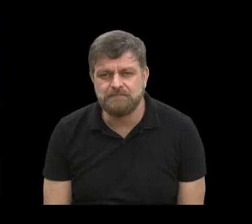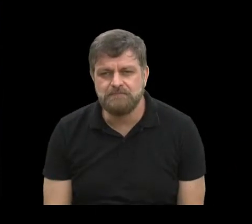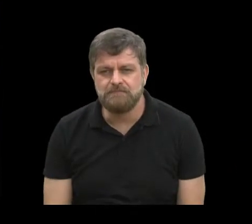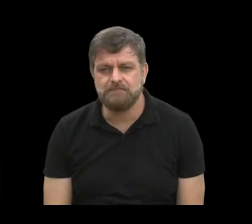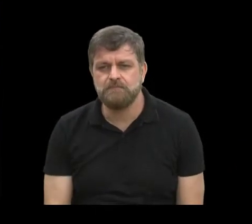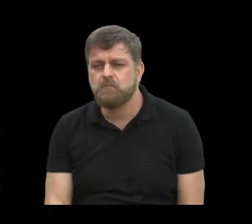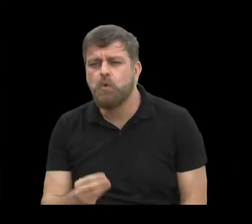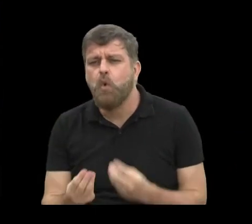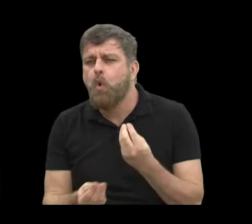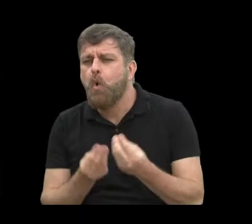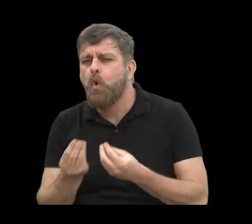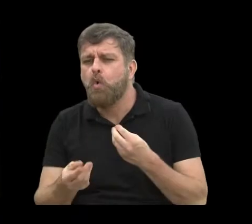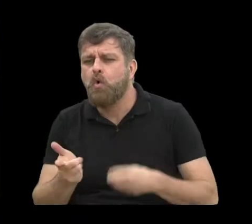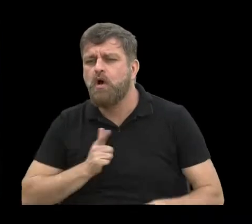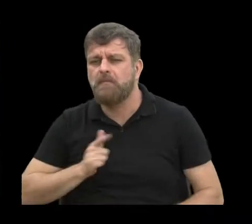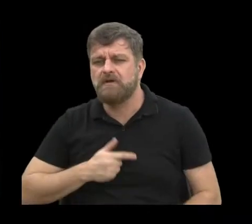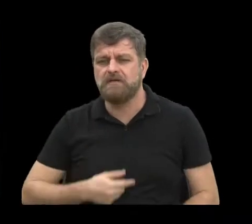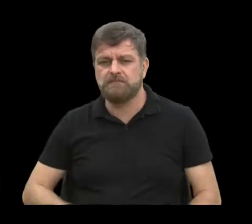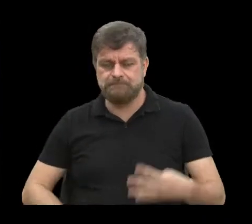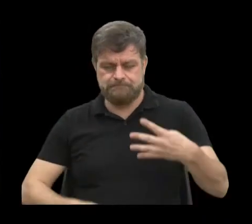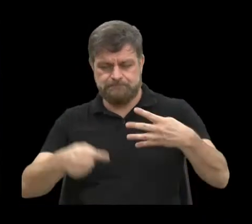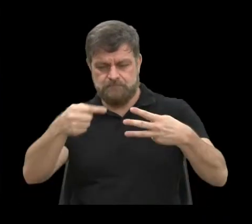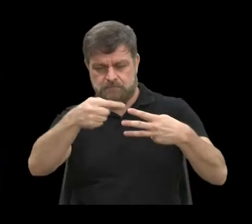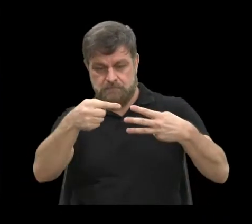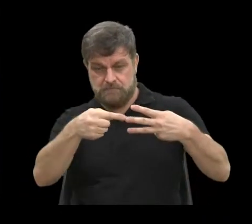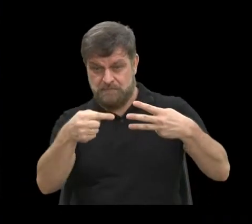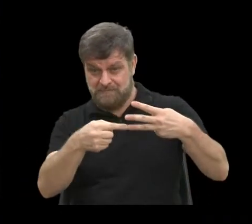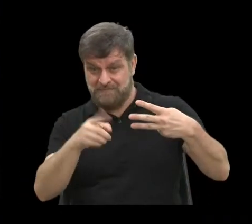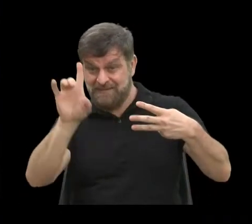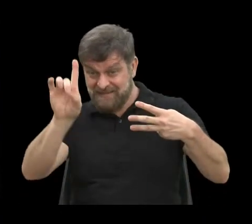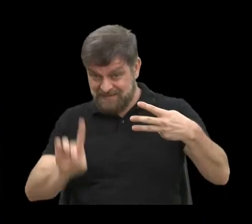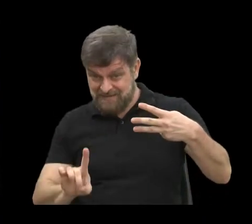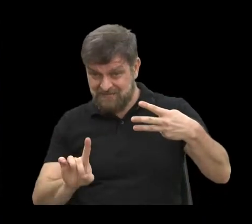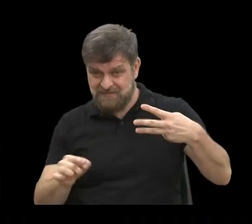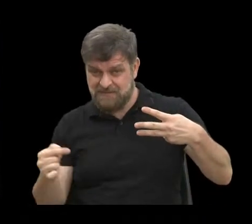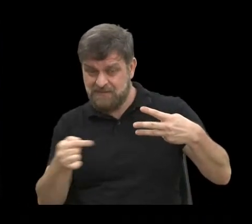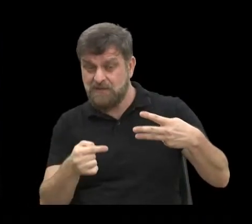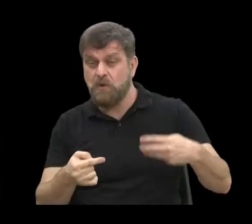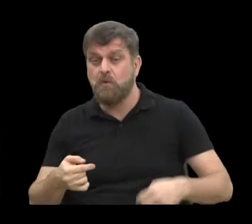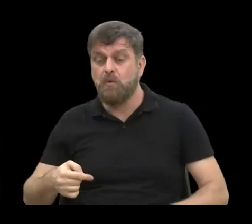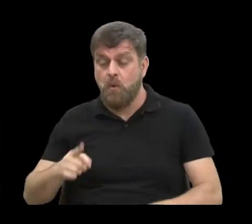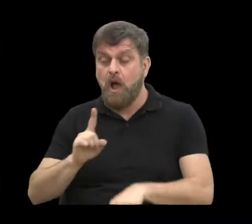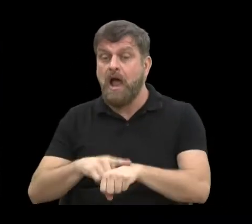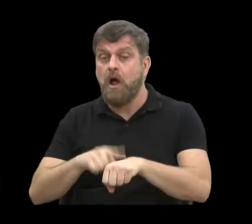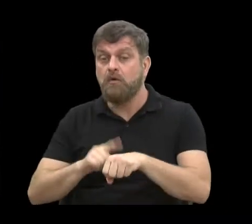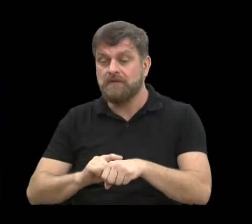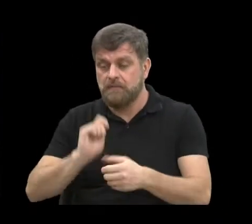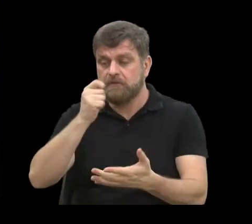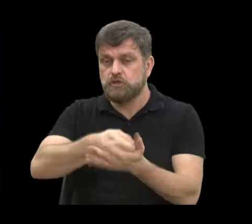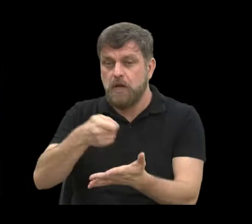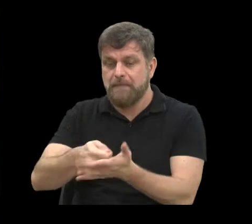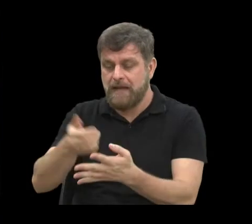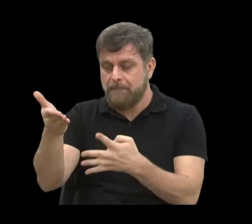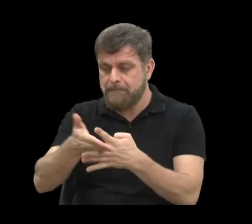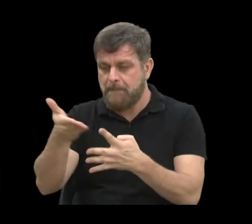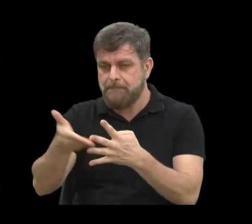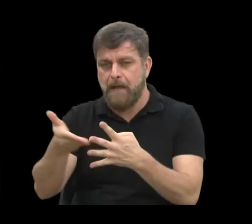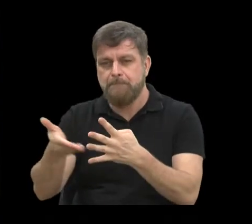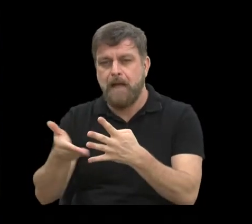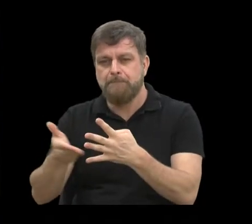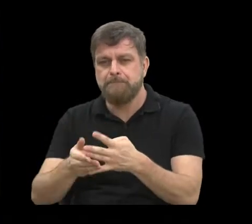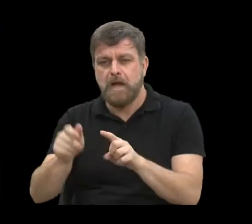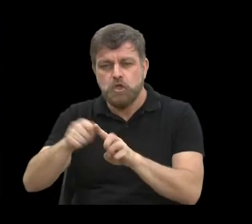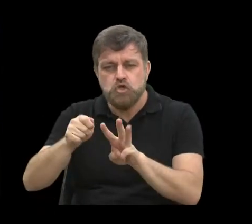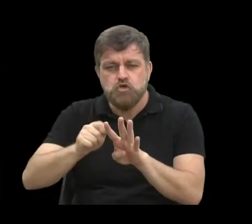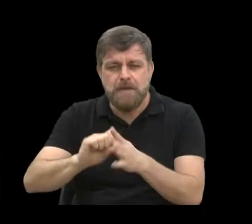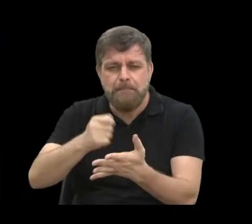Então, como que oscila esse grau de deficiência, né? E com relação ao tempo de contribuição. Se a